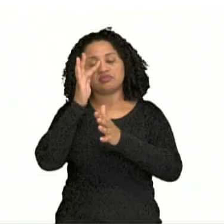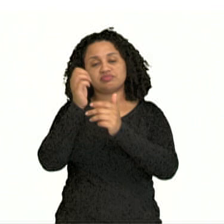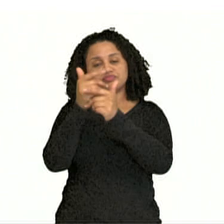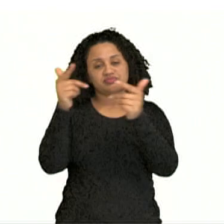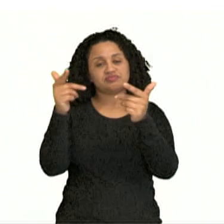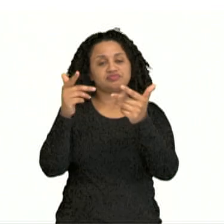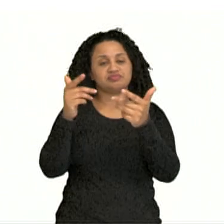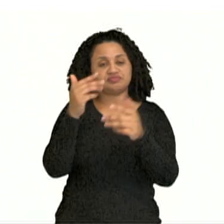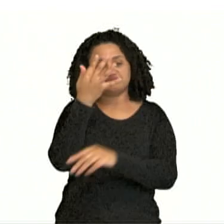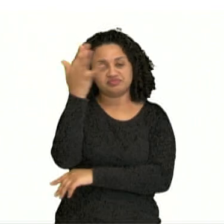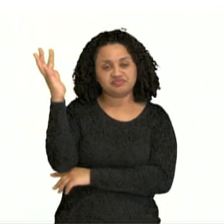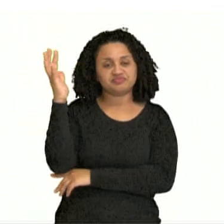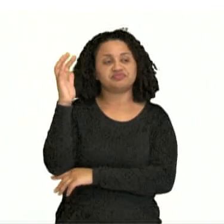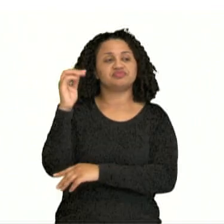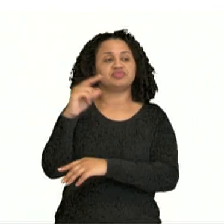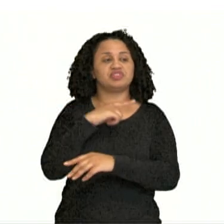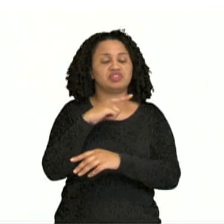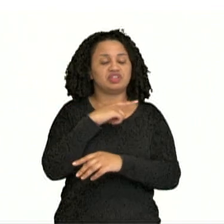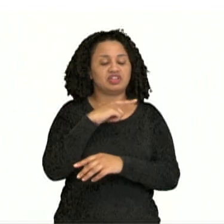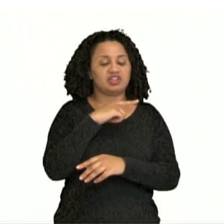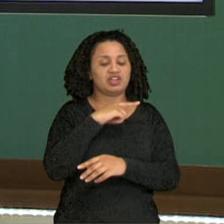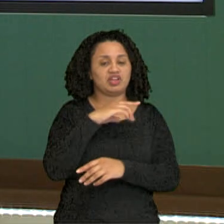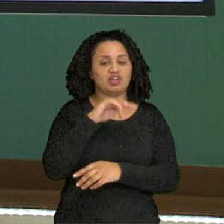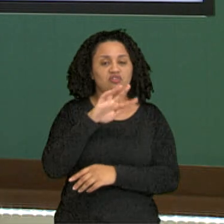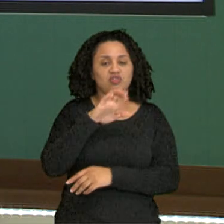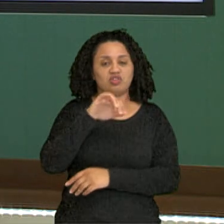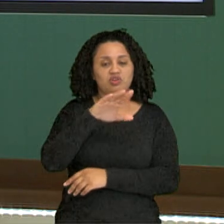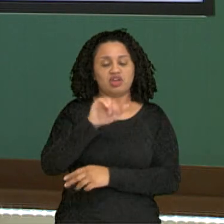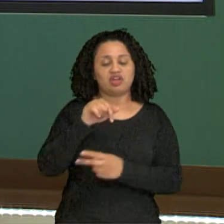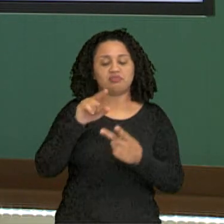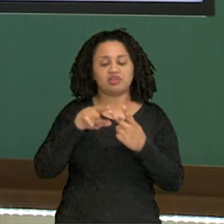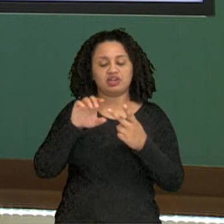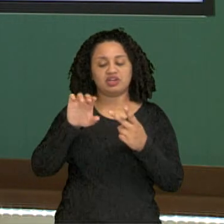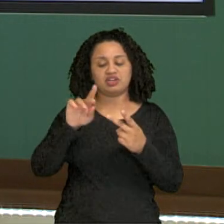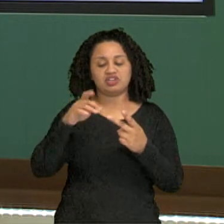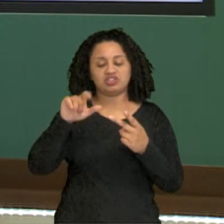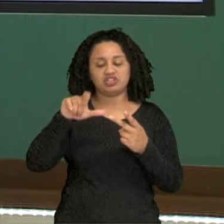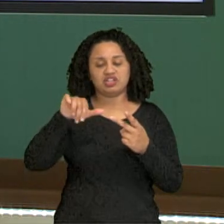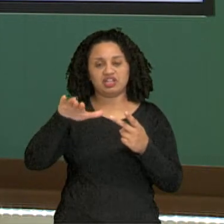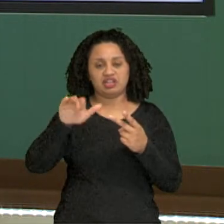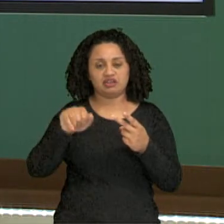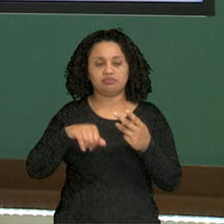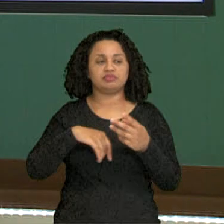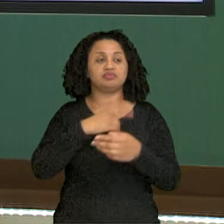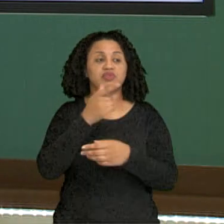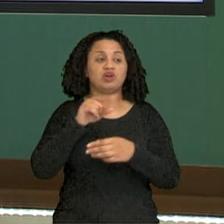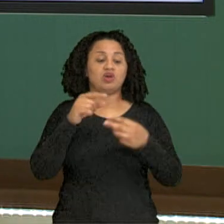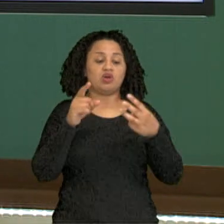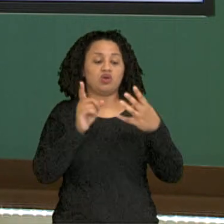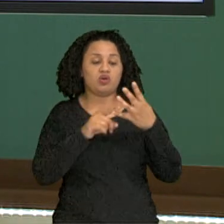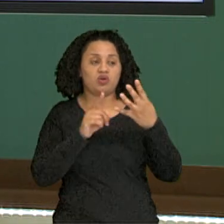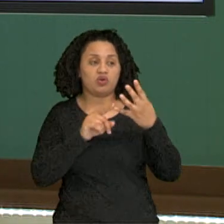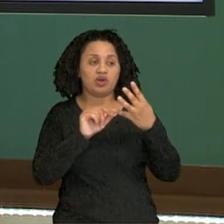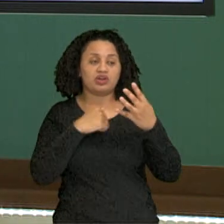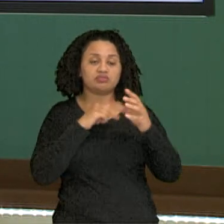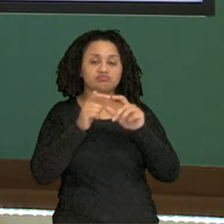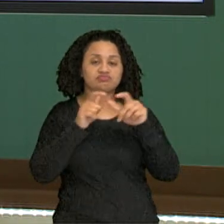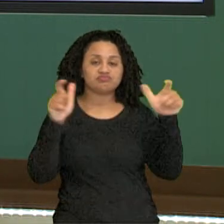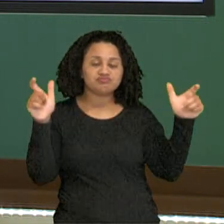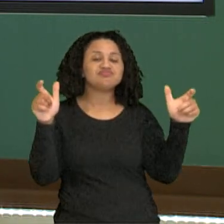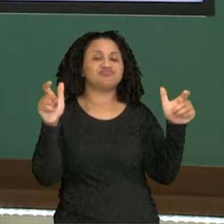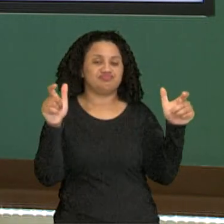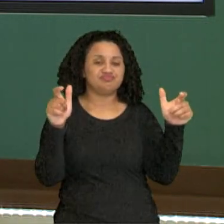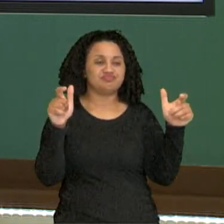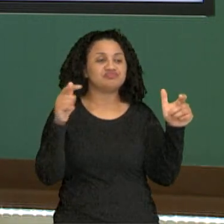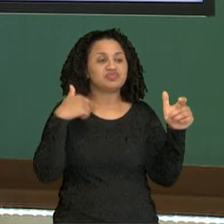Tecido de condução, xilema e floema. E nós temos o quarto tecido, que é o tecido de crescimento,